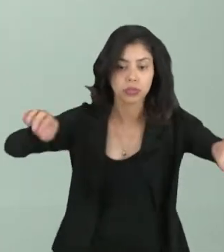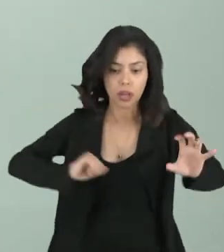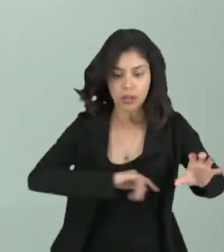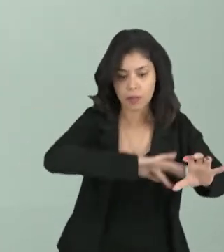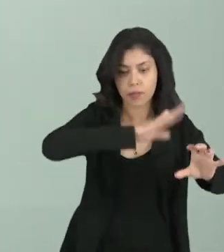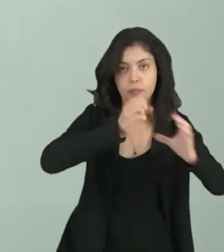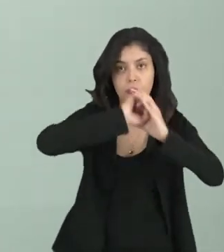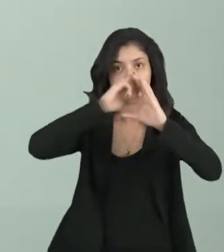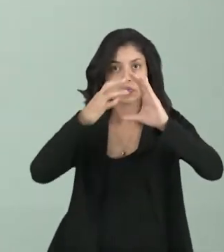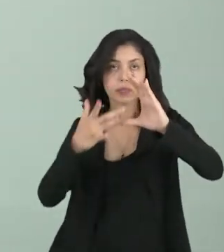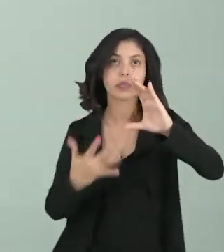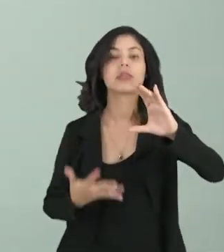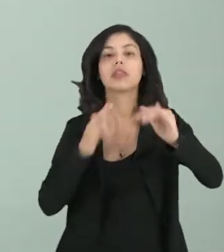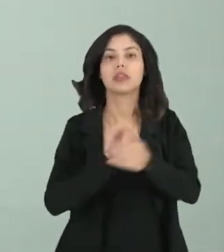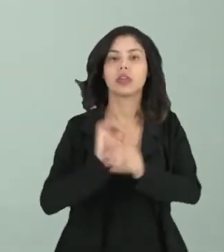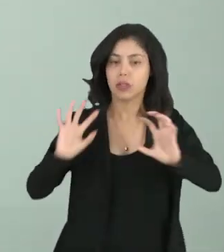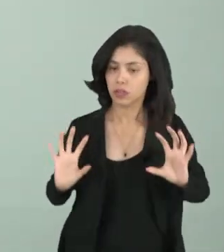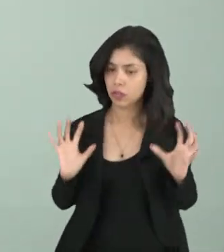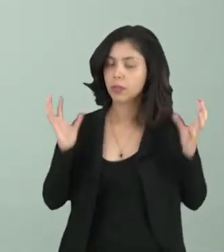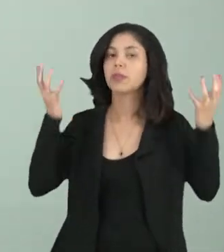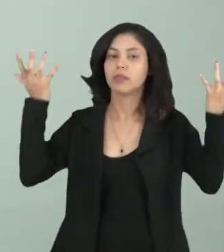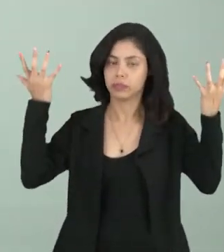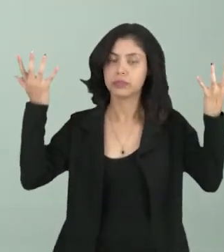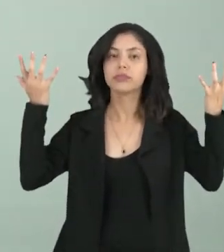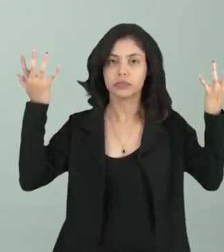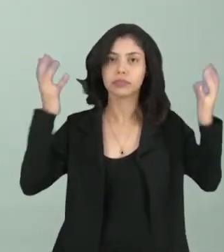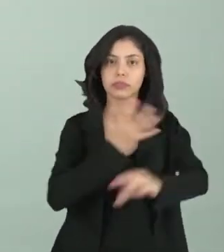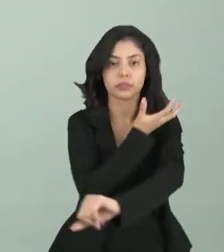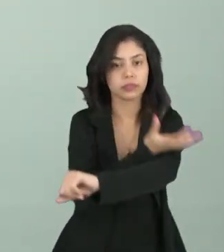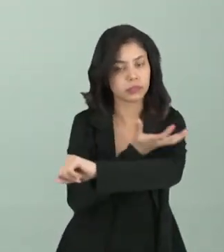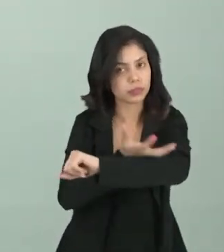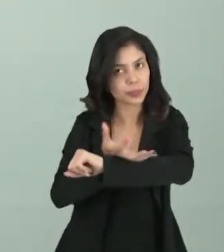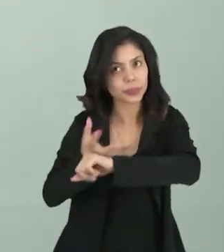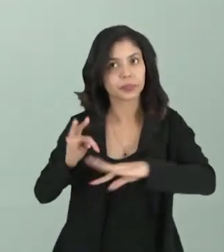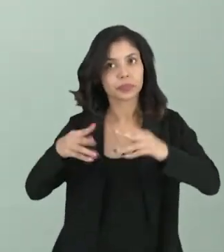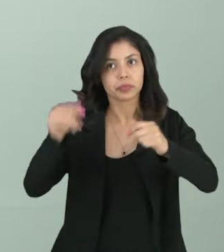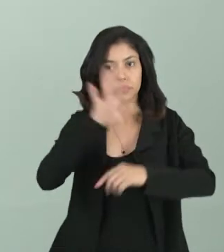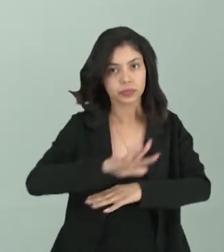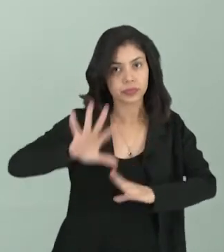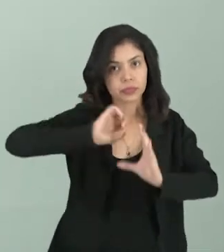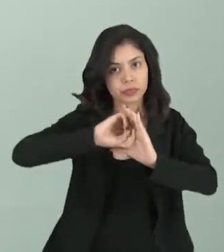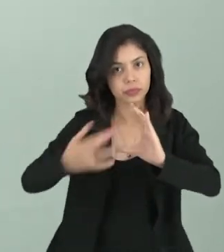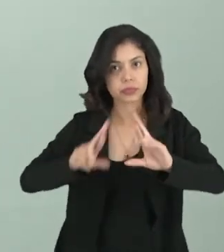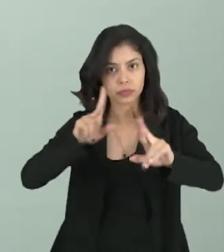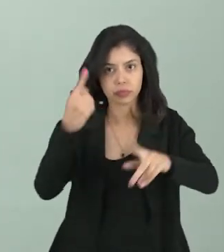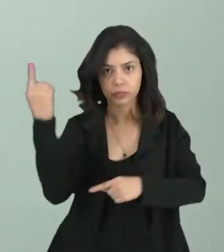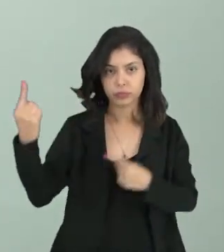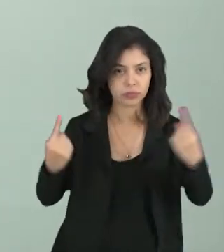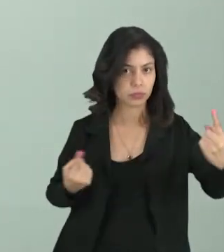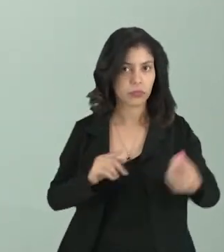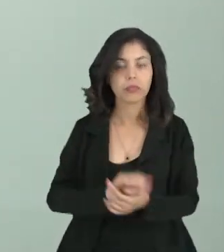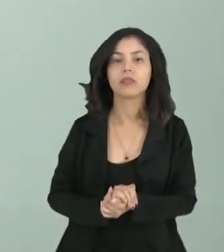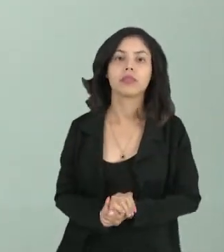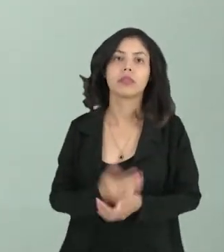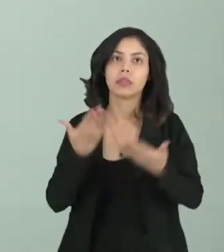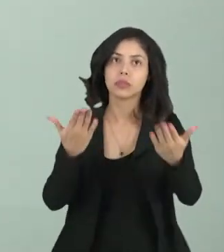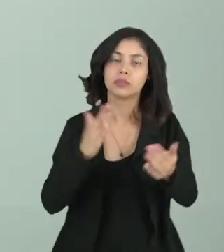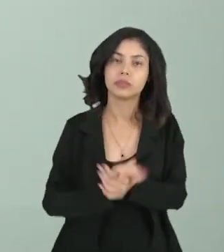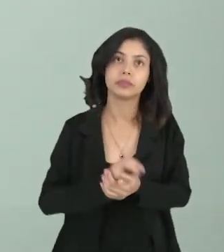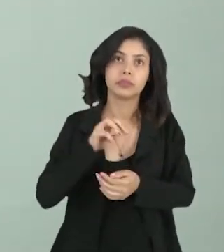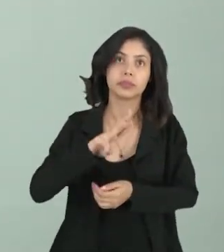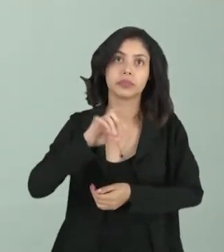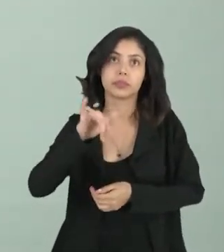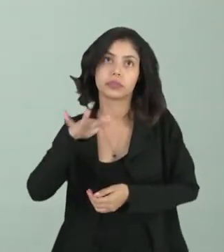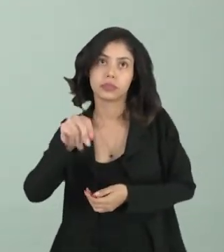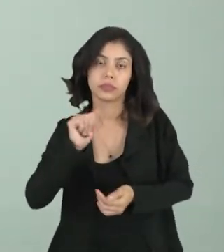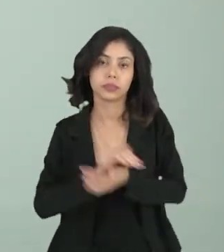uma característica climática, de vegetação, todas as características diferentes um do outro. Então, é uma